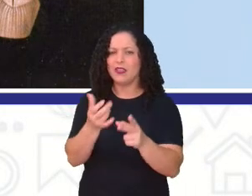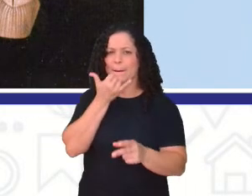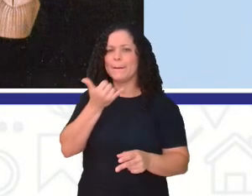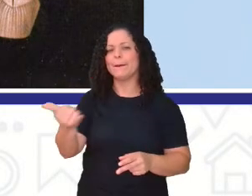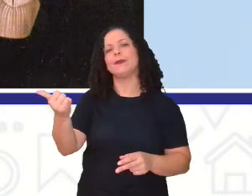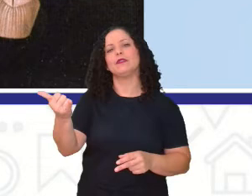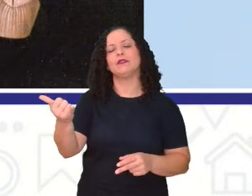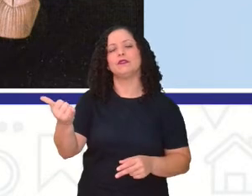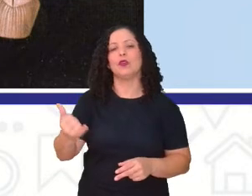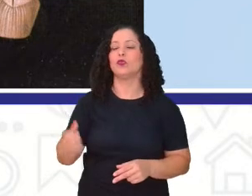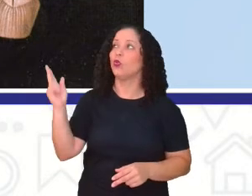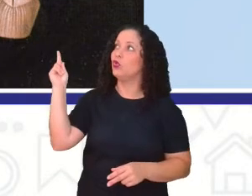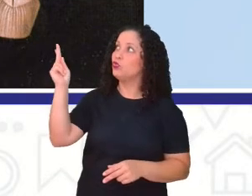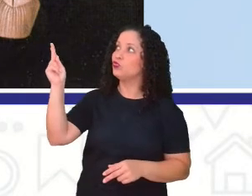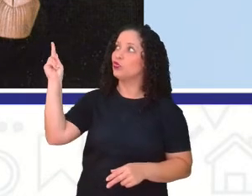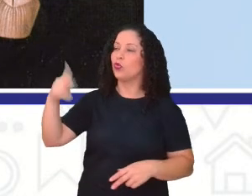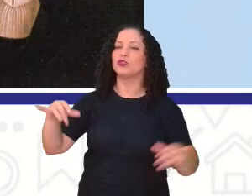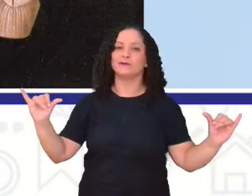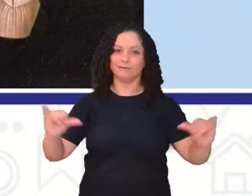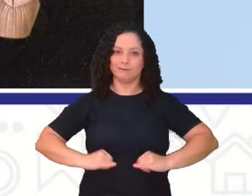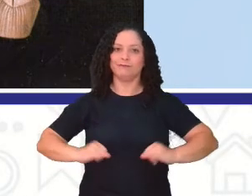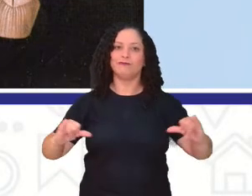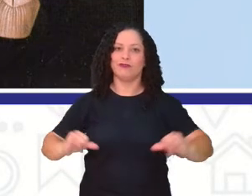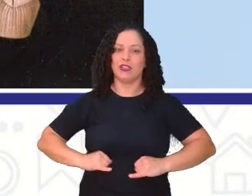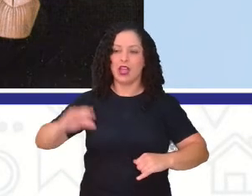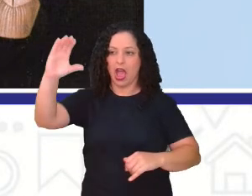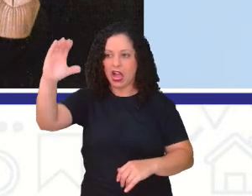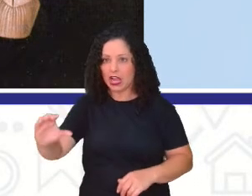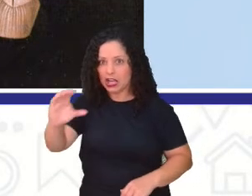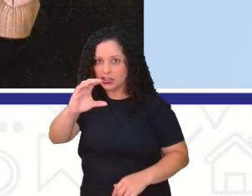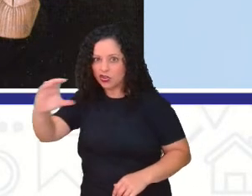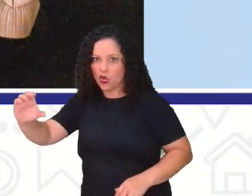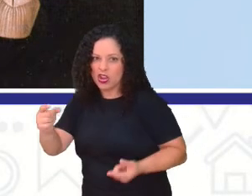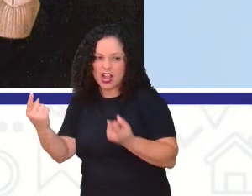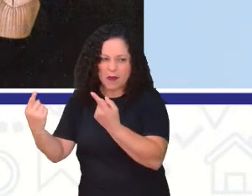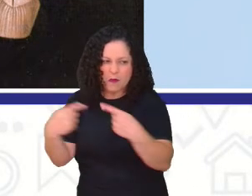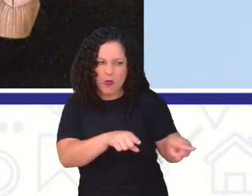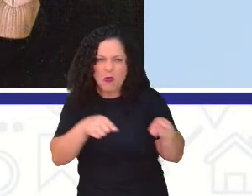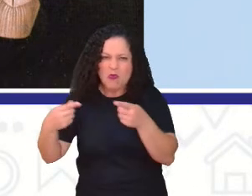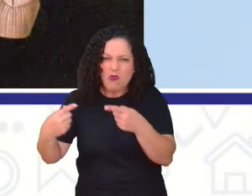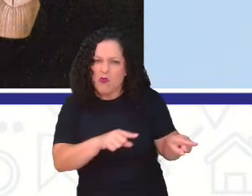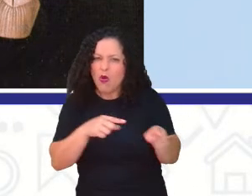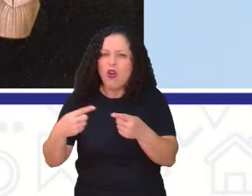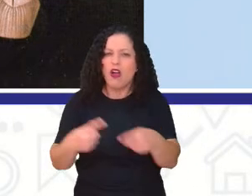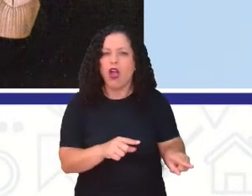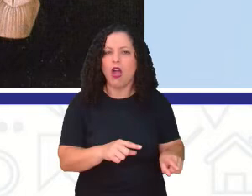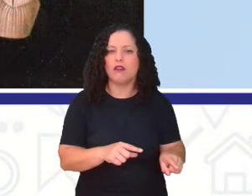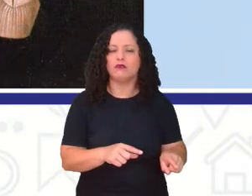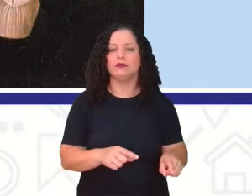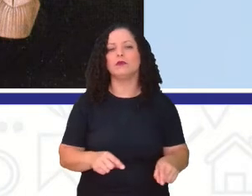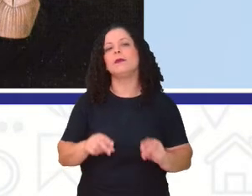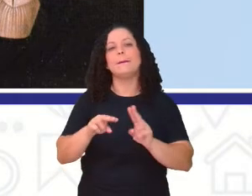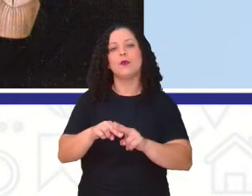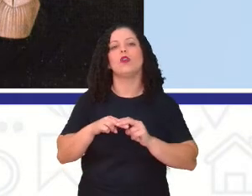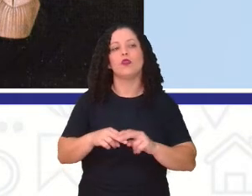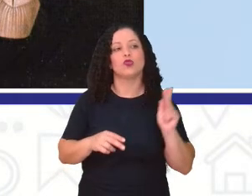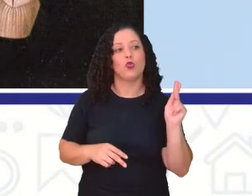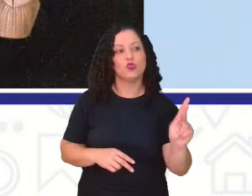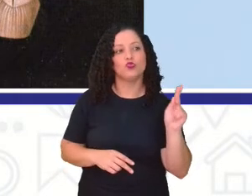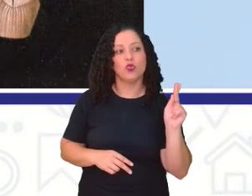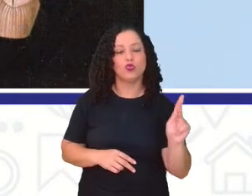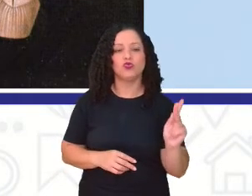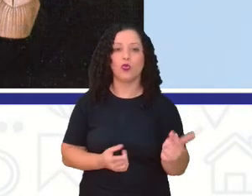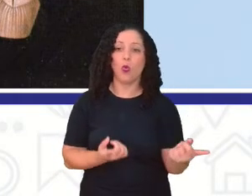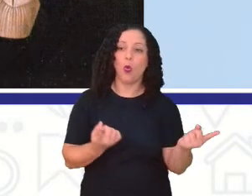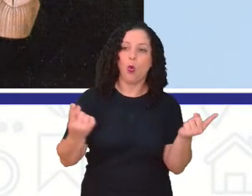perseguidos, certo, pela igreja, né, porque em teoria eles passam a ser considerados hereges. O